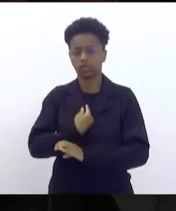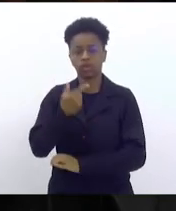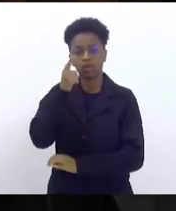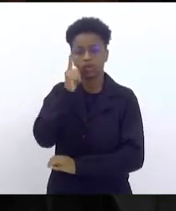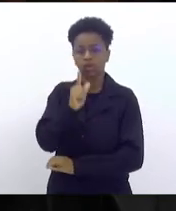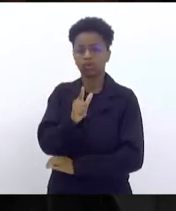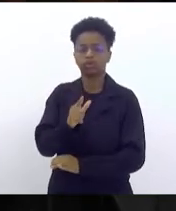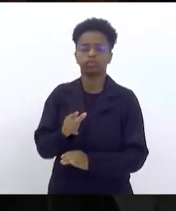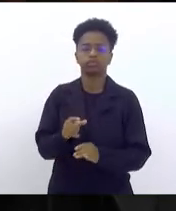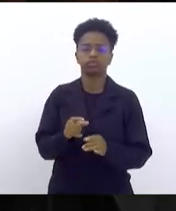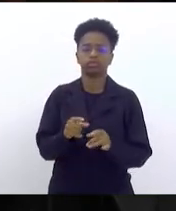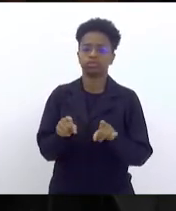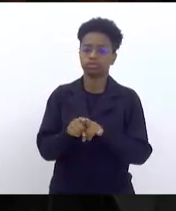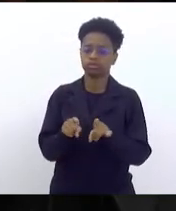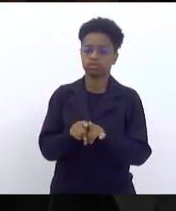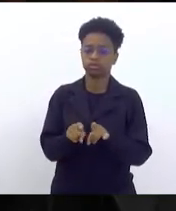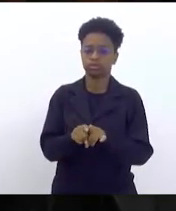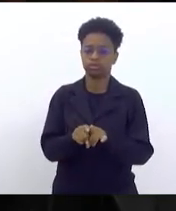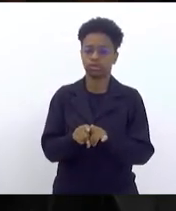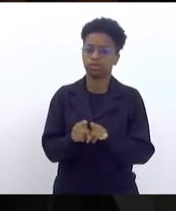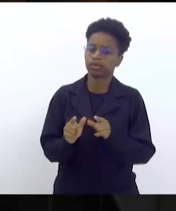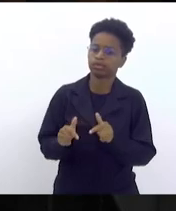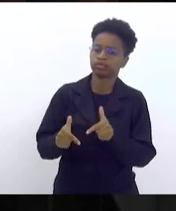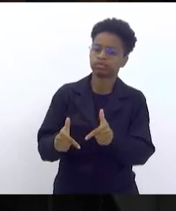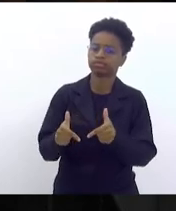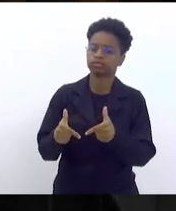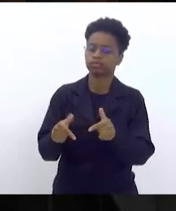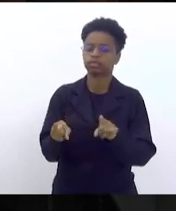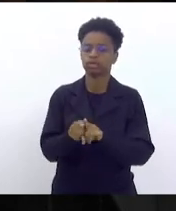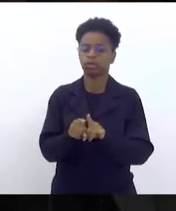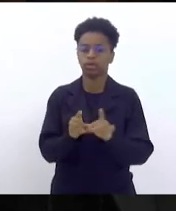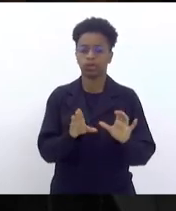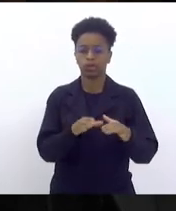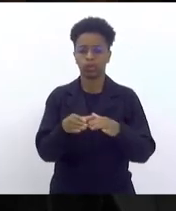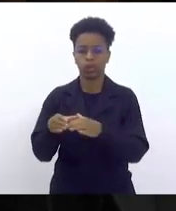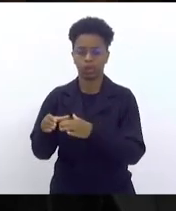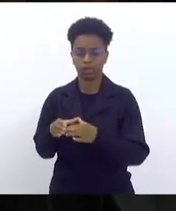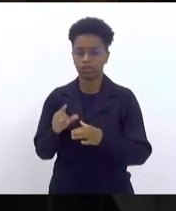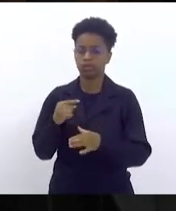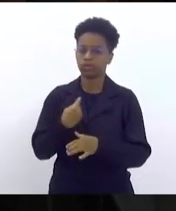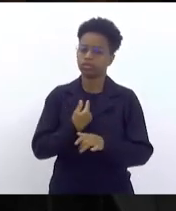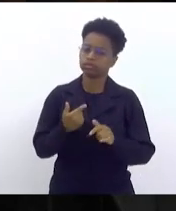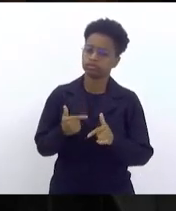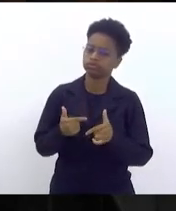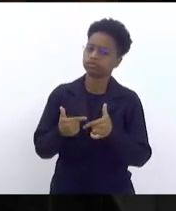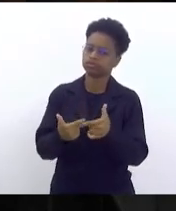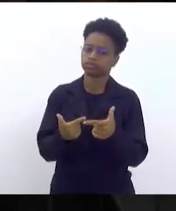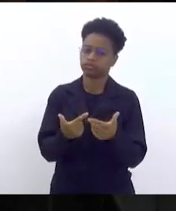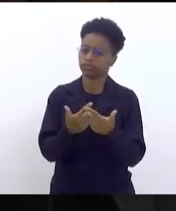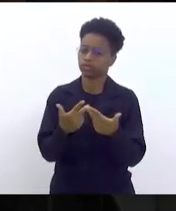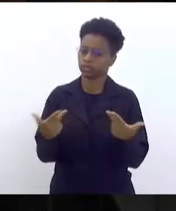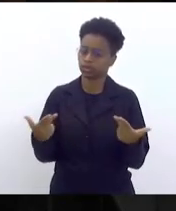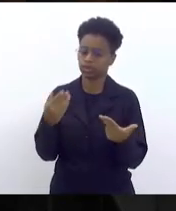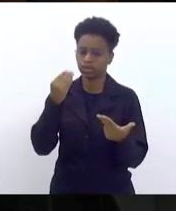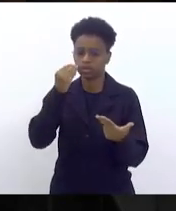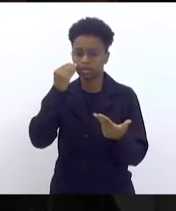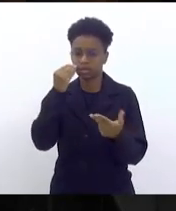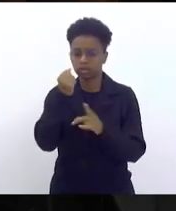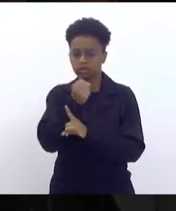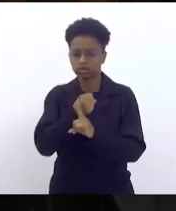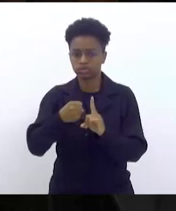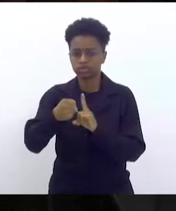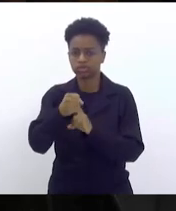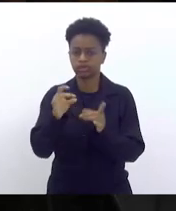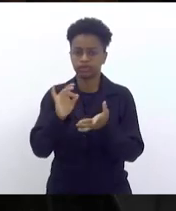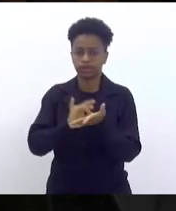esse essas iniciativas essa comissão nós fazemos alguma coisa para que a sociedade